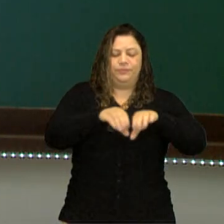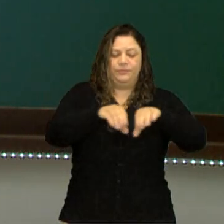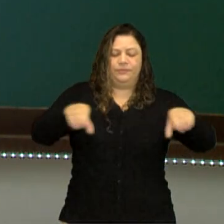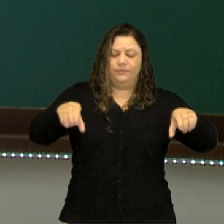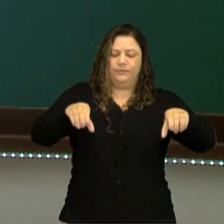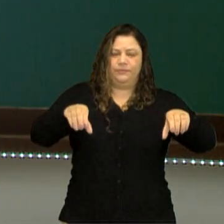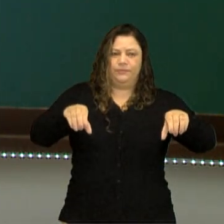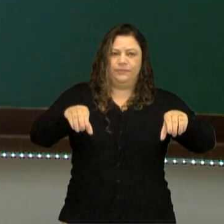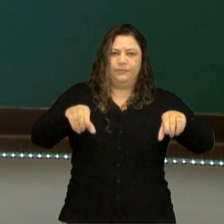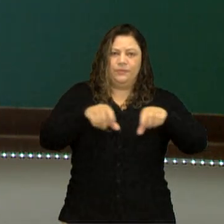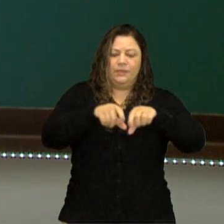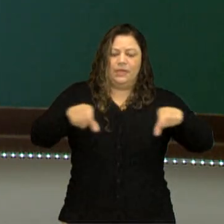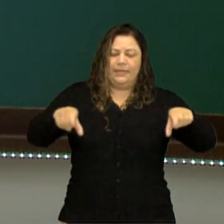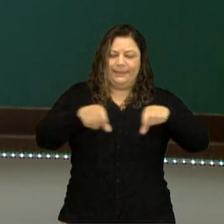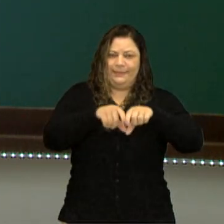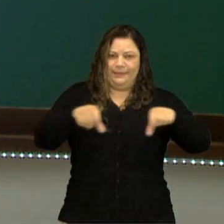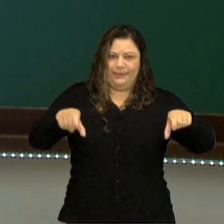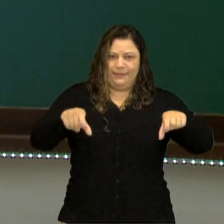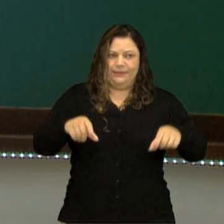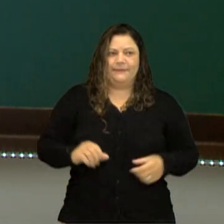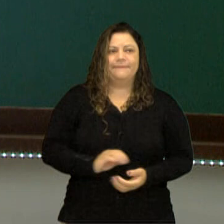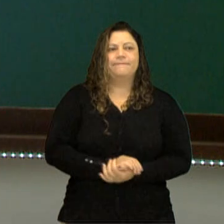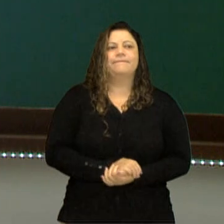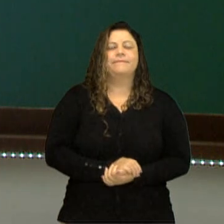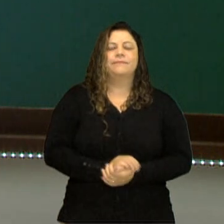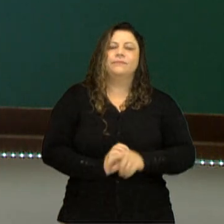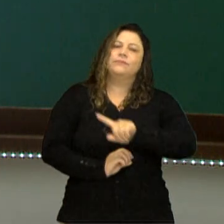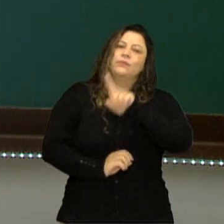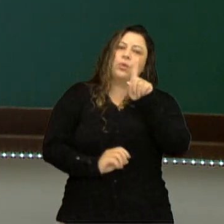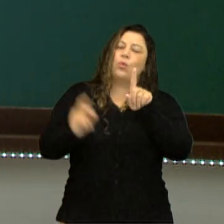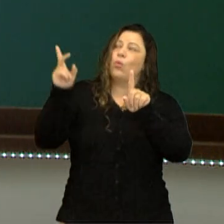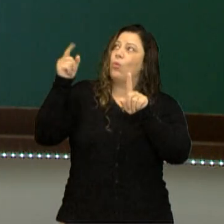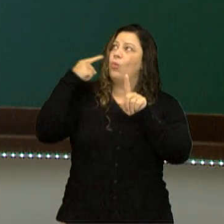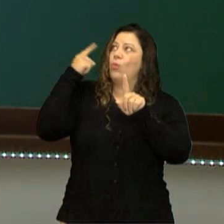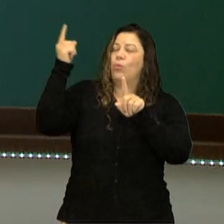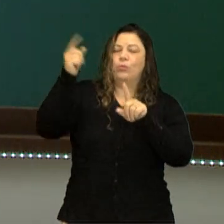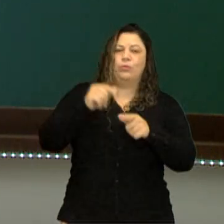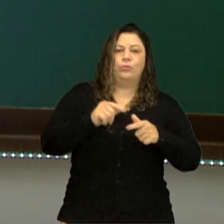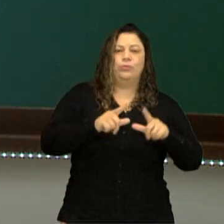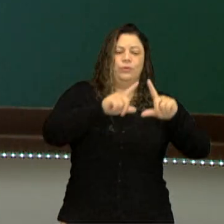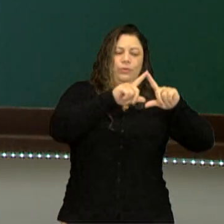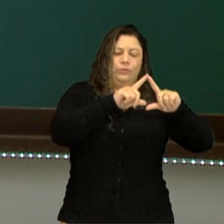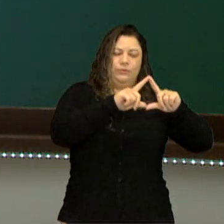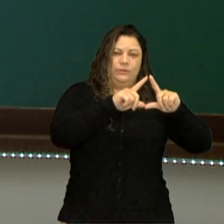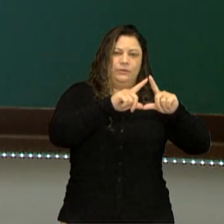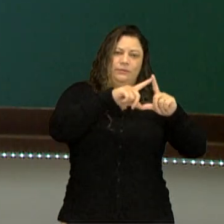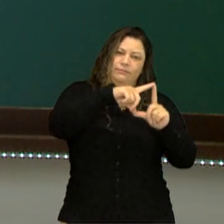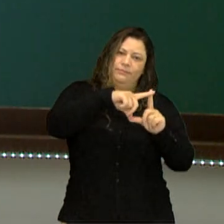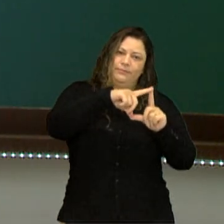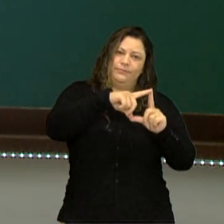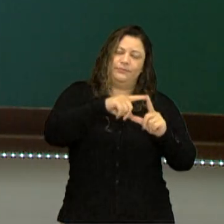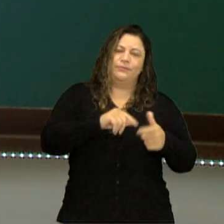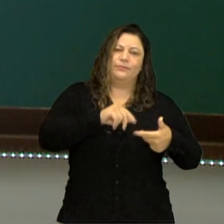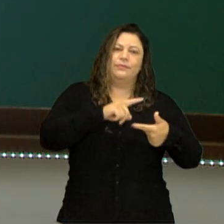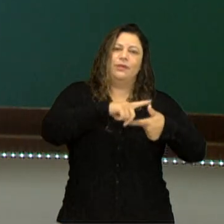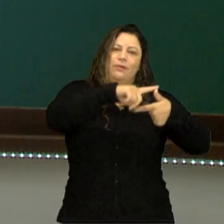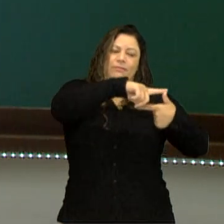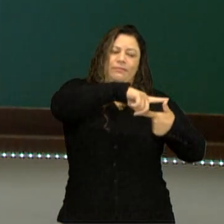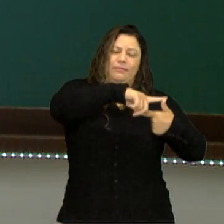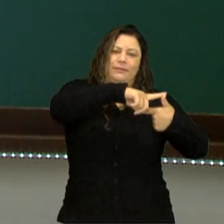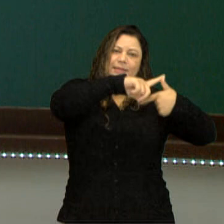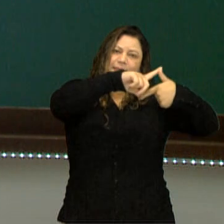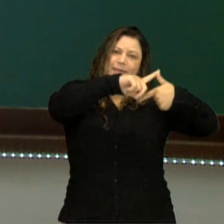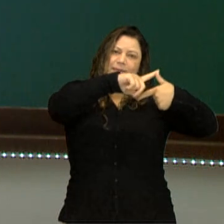ele está num outro, está deitado, podemos dizer assim. E aqui nós temos o triângulo, não é uma figura em três dimensões, né?